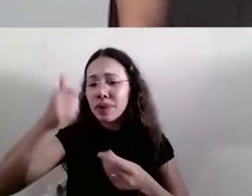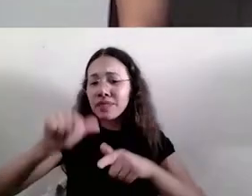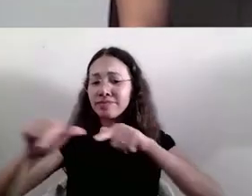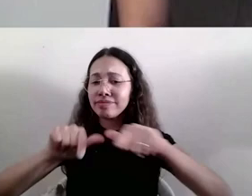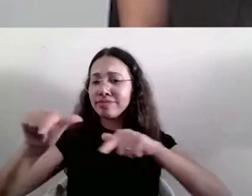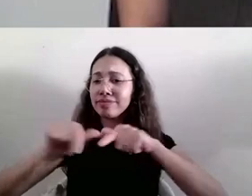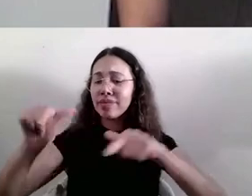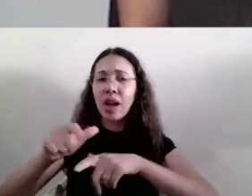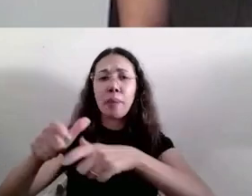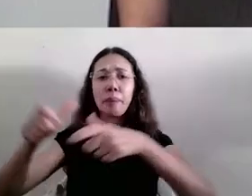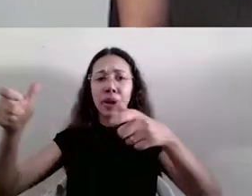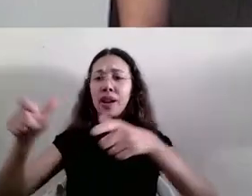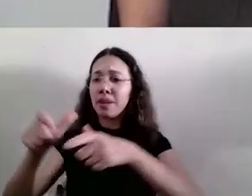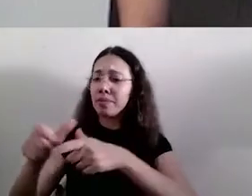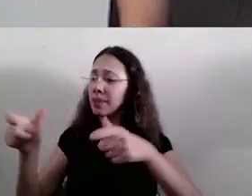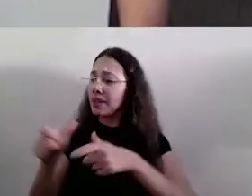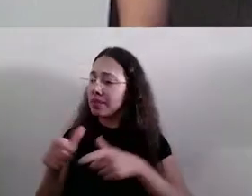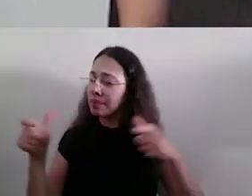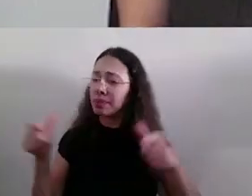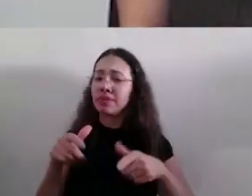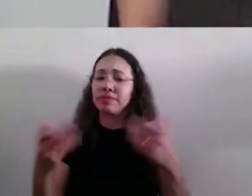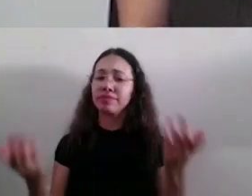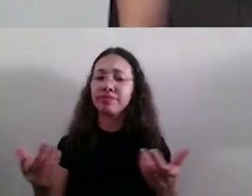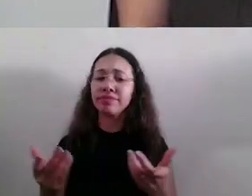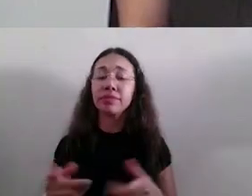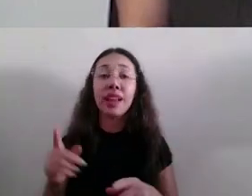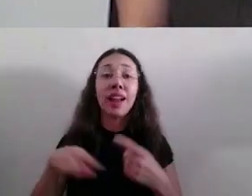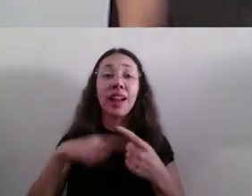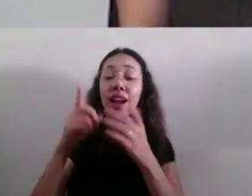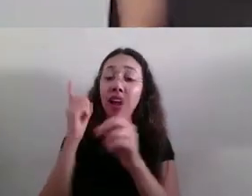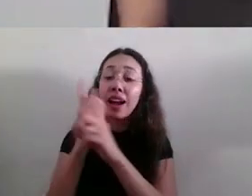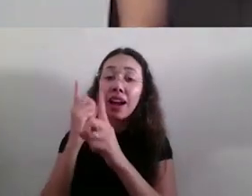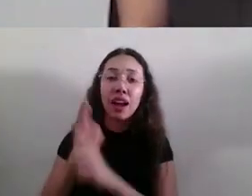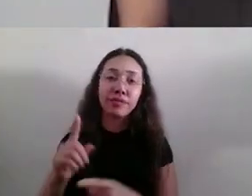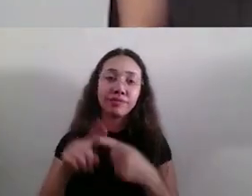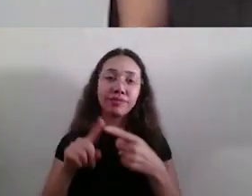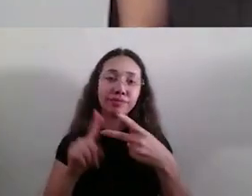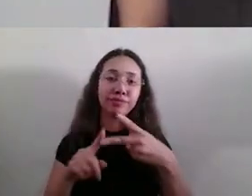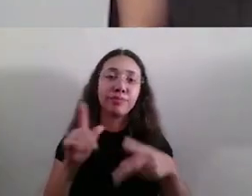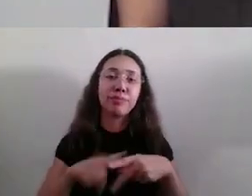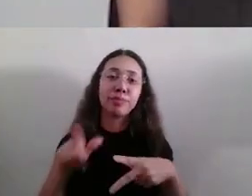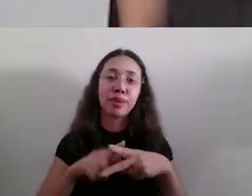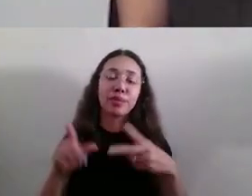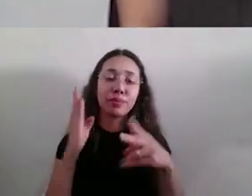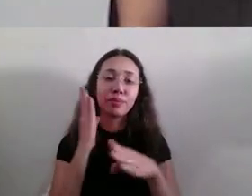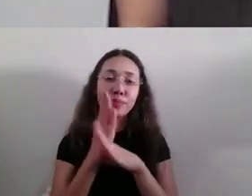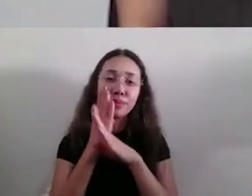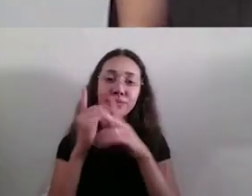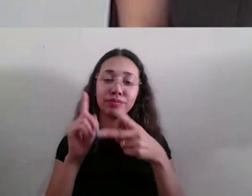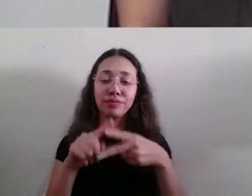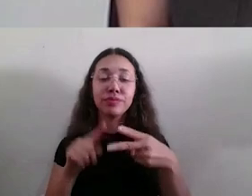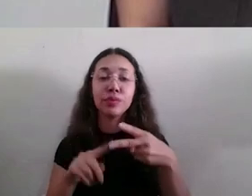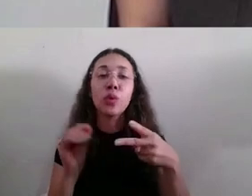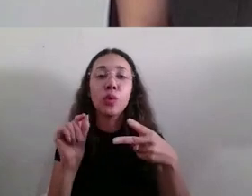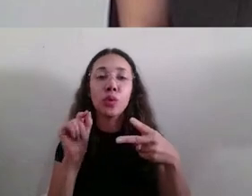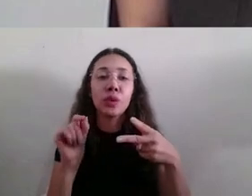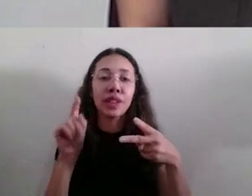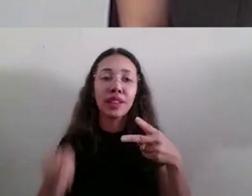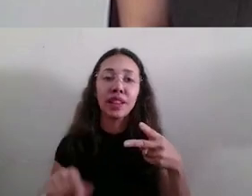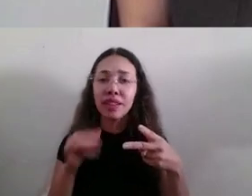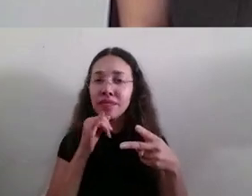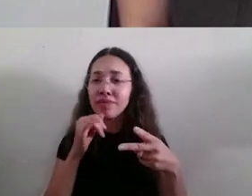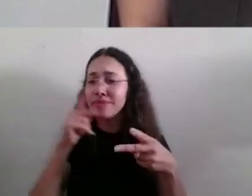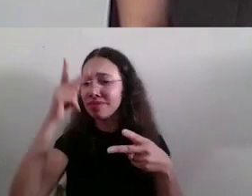na ocasião, se constatou 2 grandes problemas que os juizados enfrentavam, sobretudo do interior. Falta de audiências muito